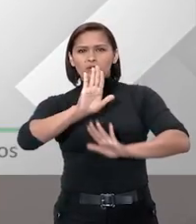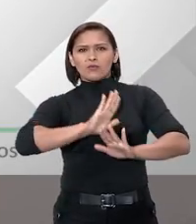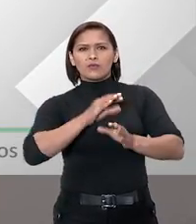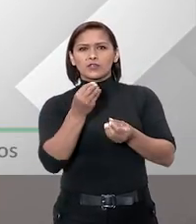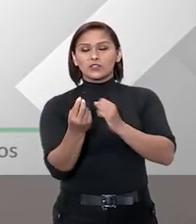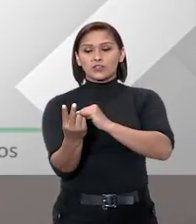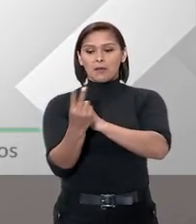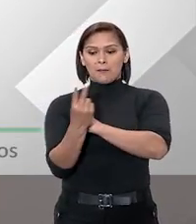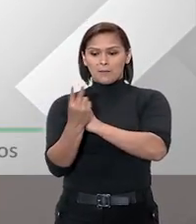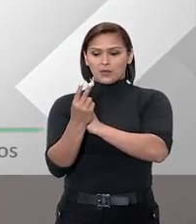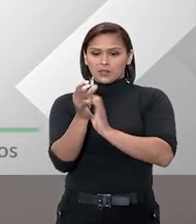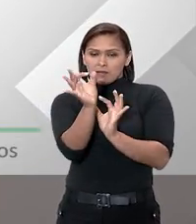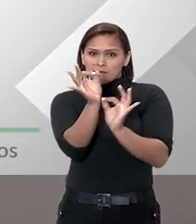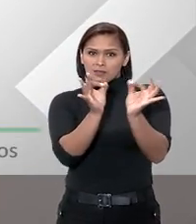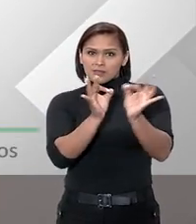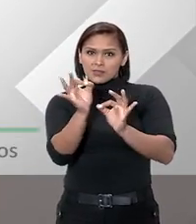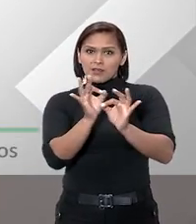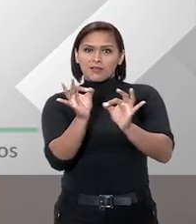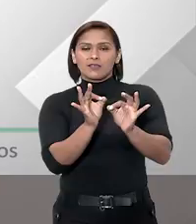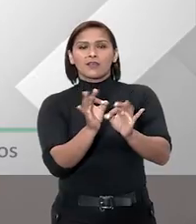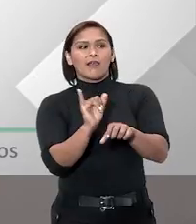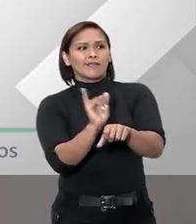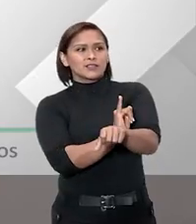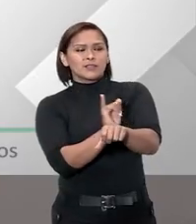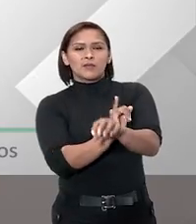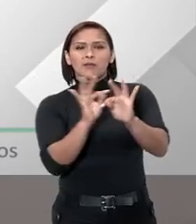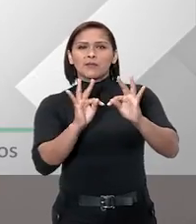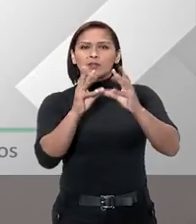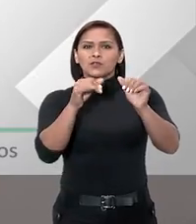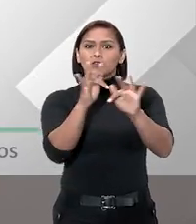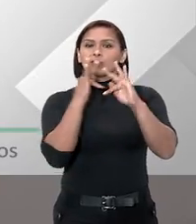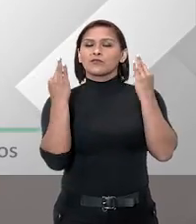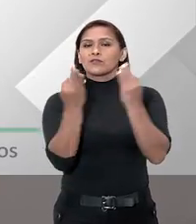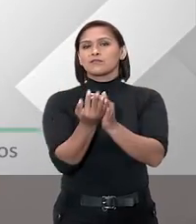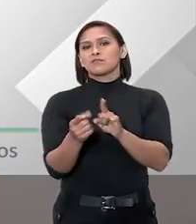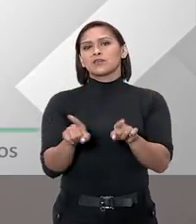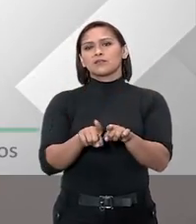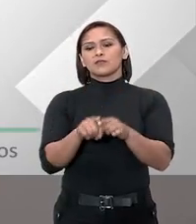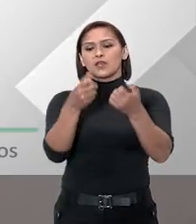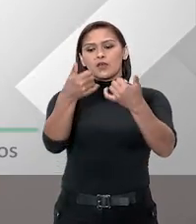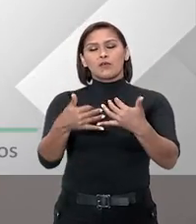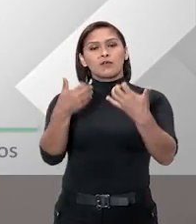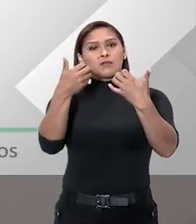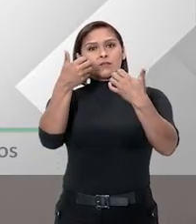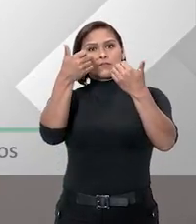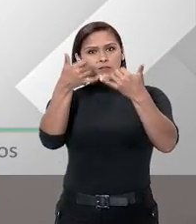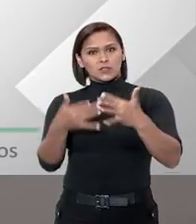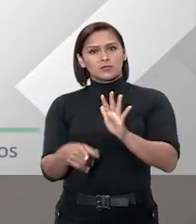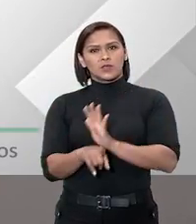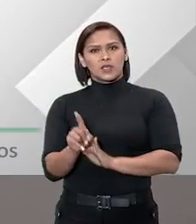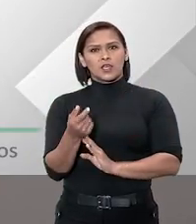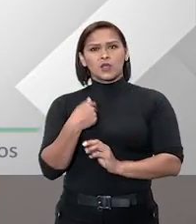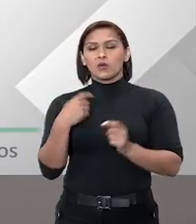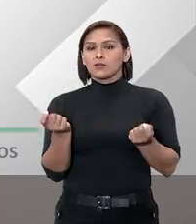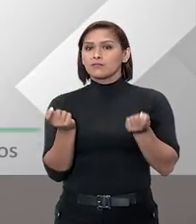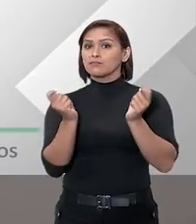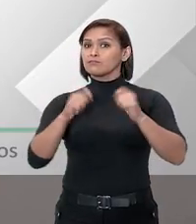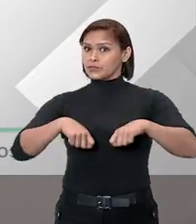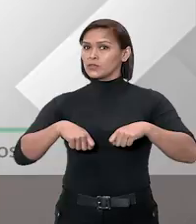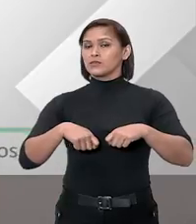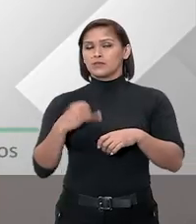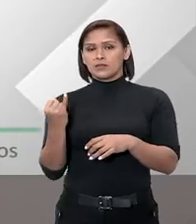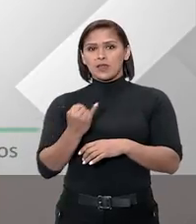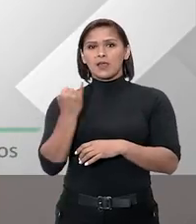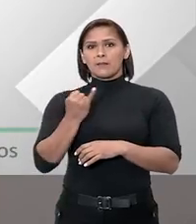de proteção e elaboração desse plano para toda a família. Então, como eu disse, quando possível,